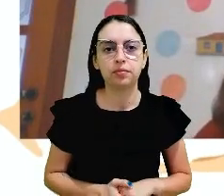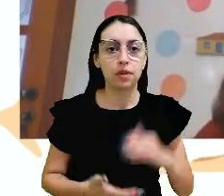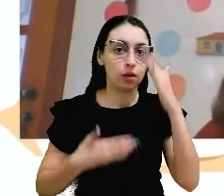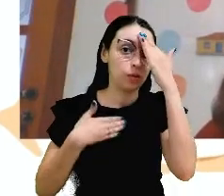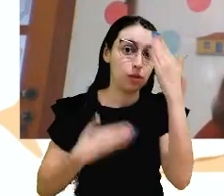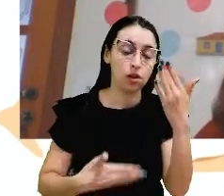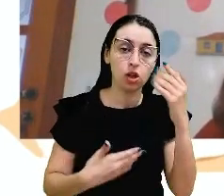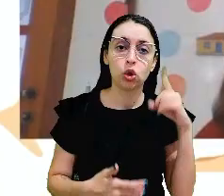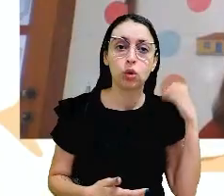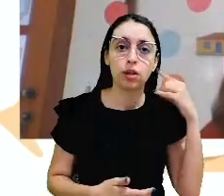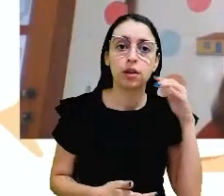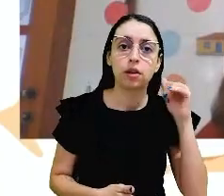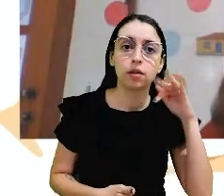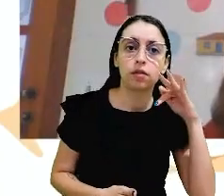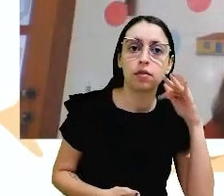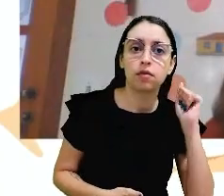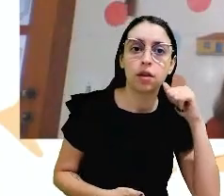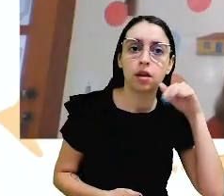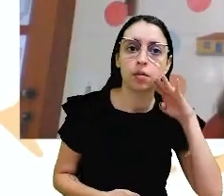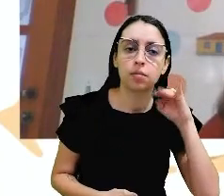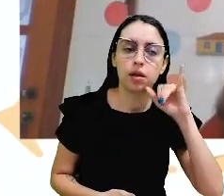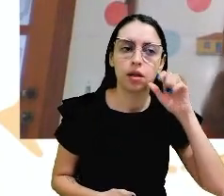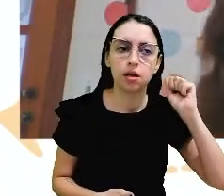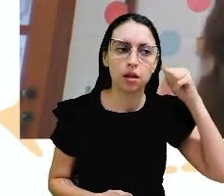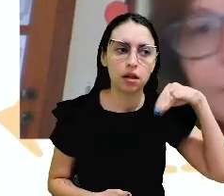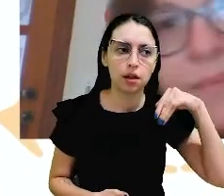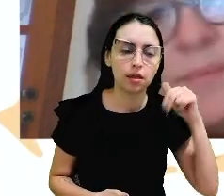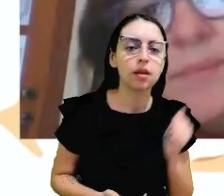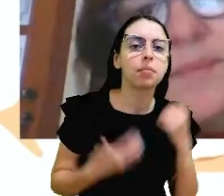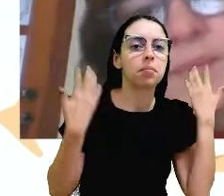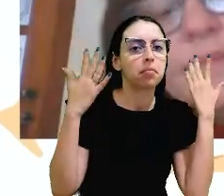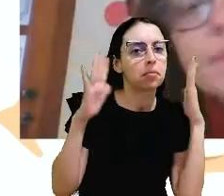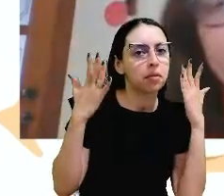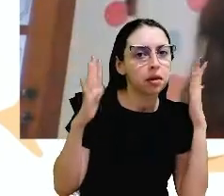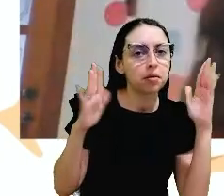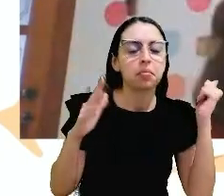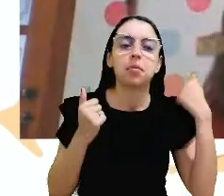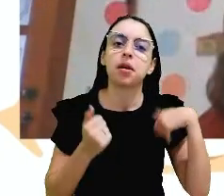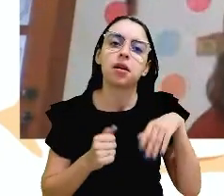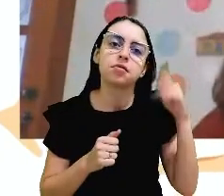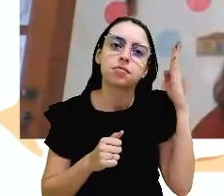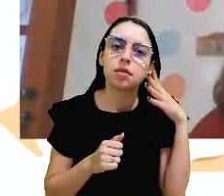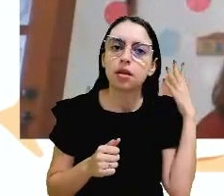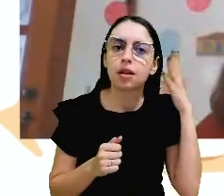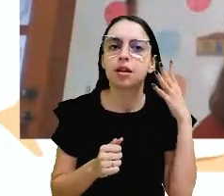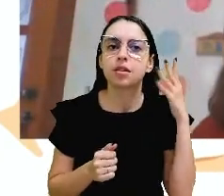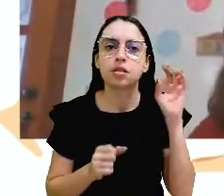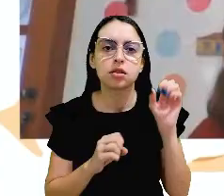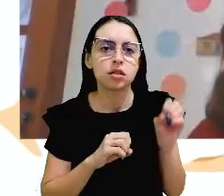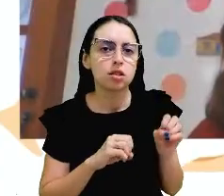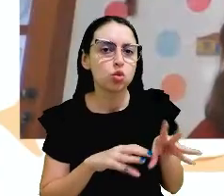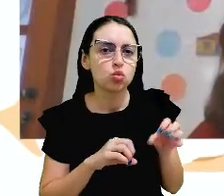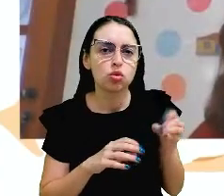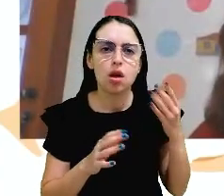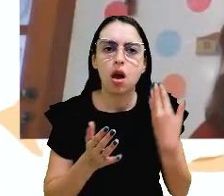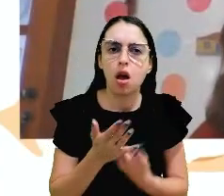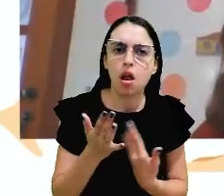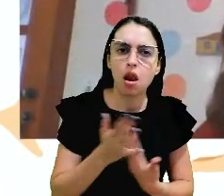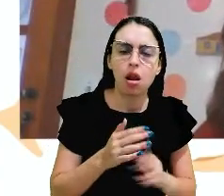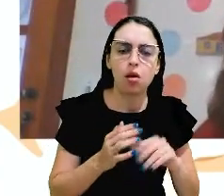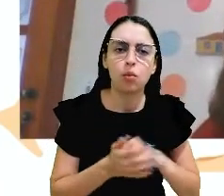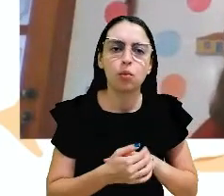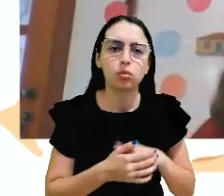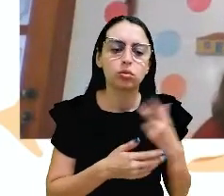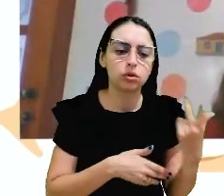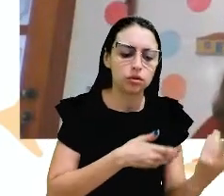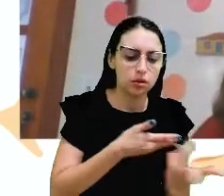Obrigada, doutora Fabiana. Agradeço, parabenizo a senhora pela palestra, por essa aula, né? Por nos trazer esse retrato